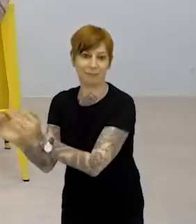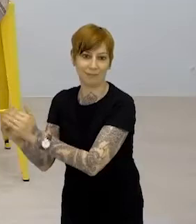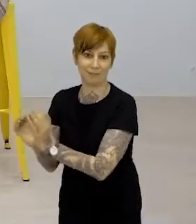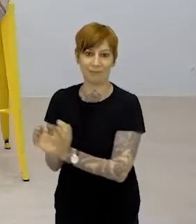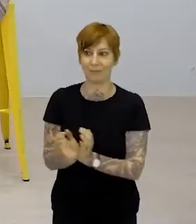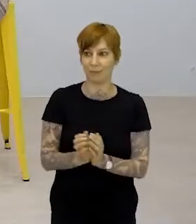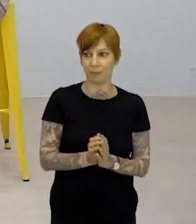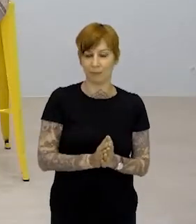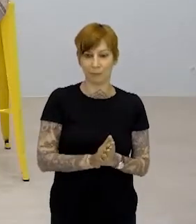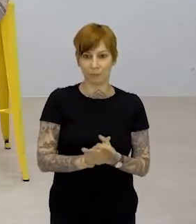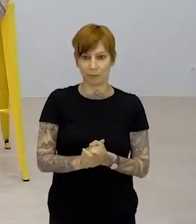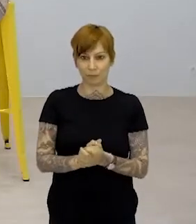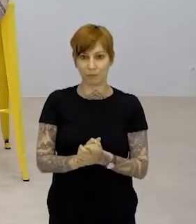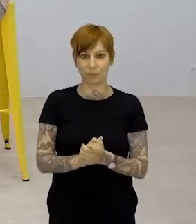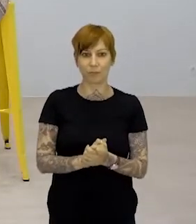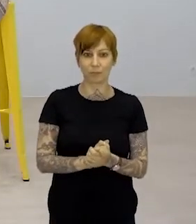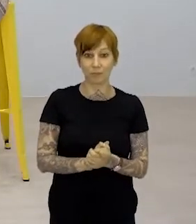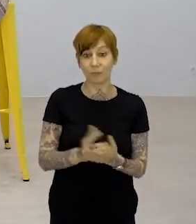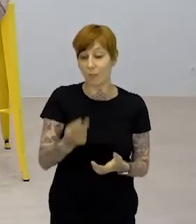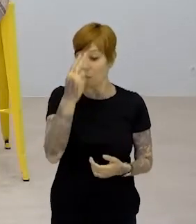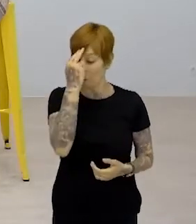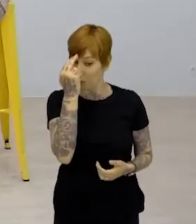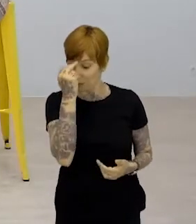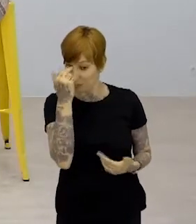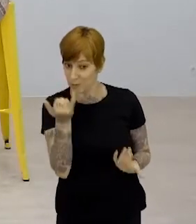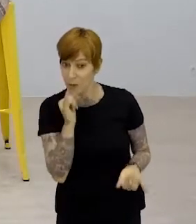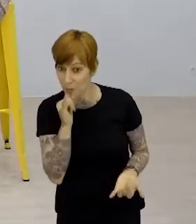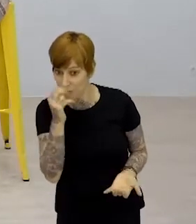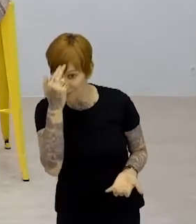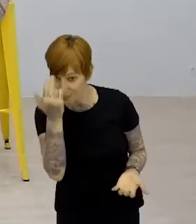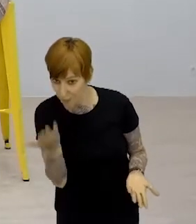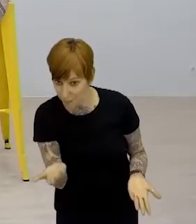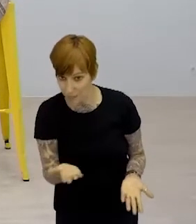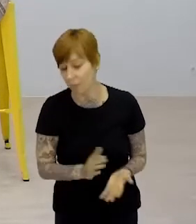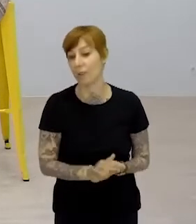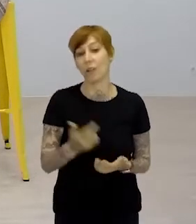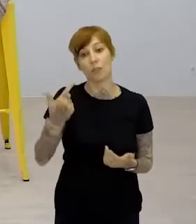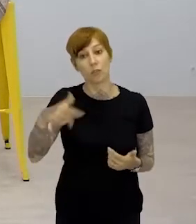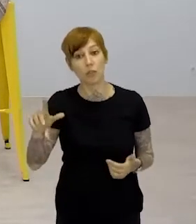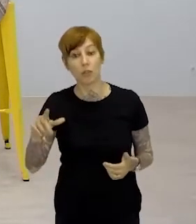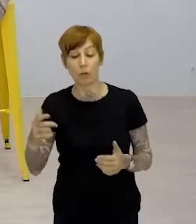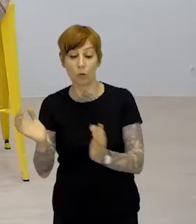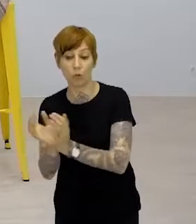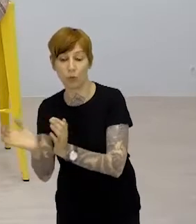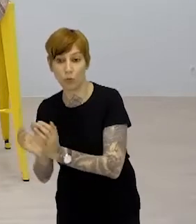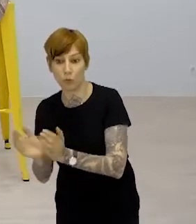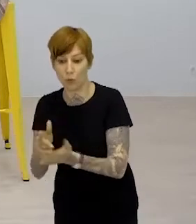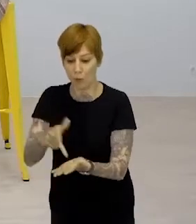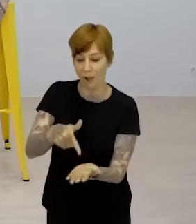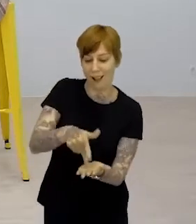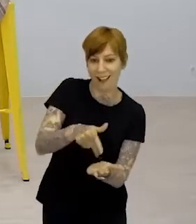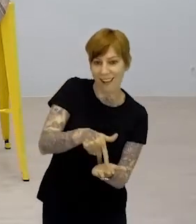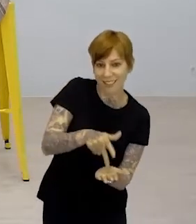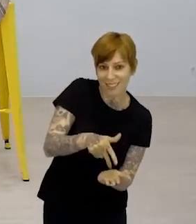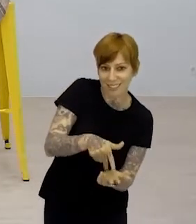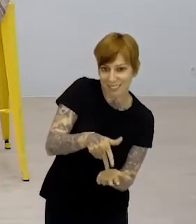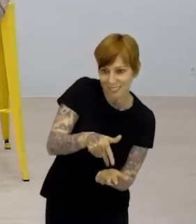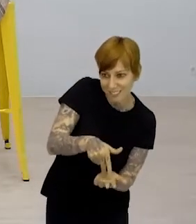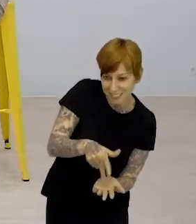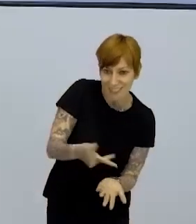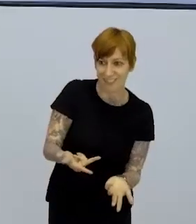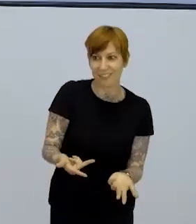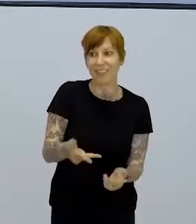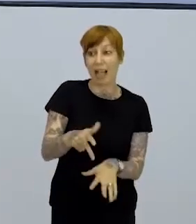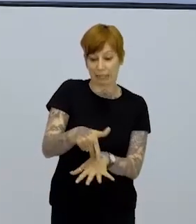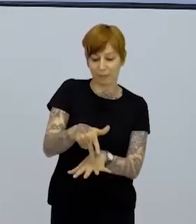de colocar aqui sobre os nerds. Mas nós também temos outro grupo, os skatistas, por exemplo. Os